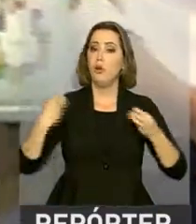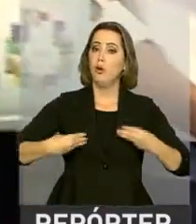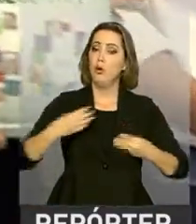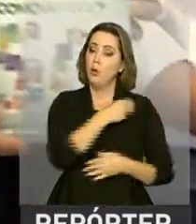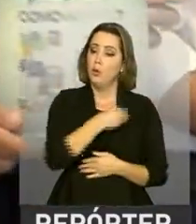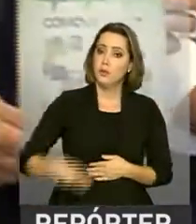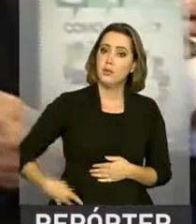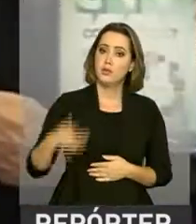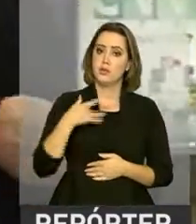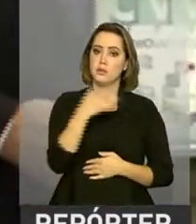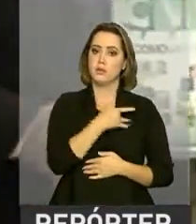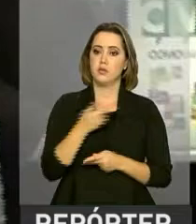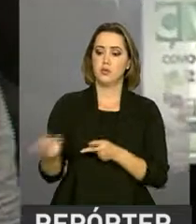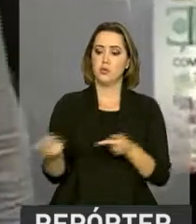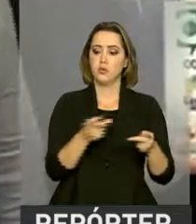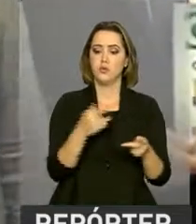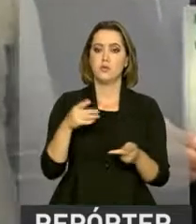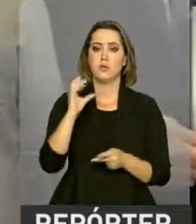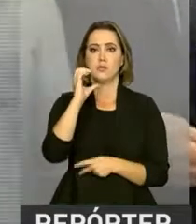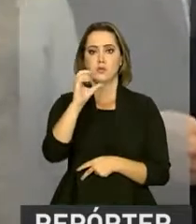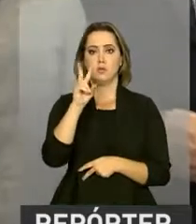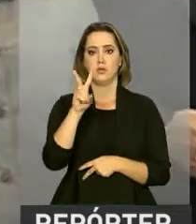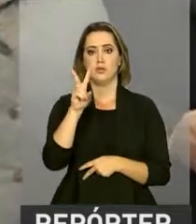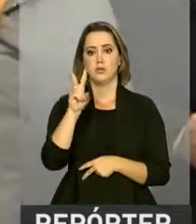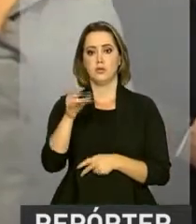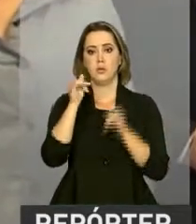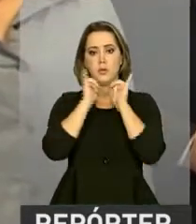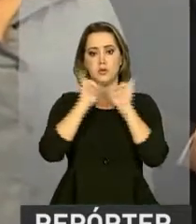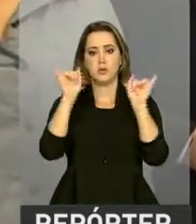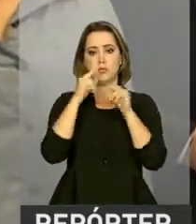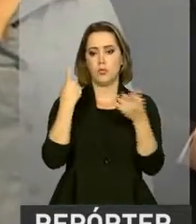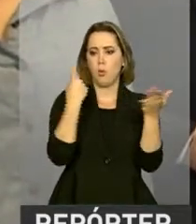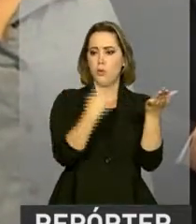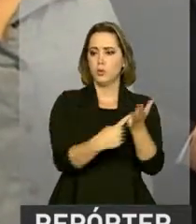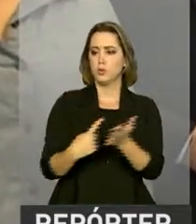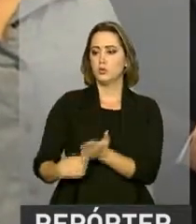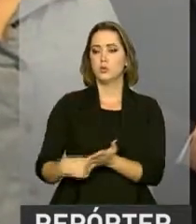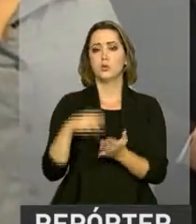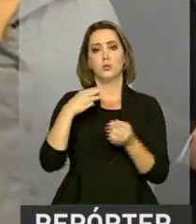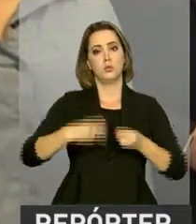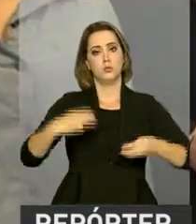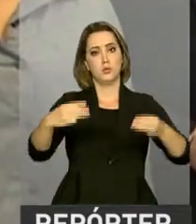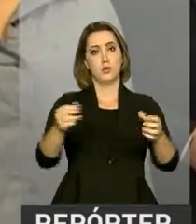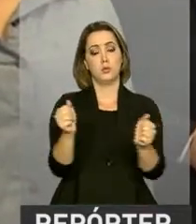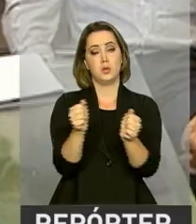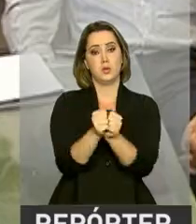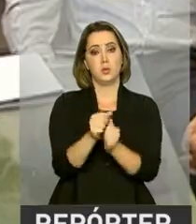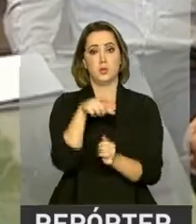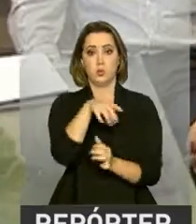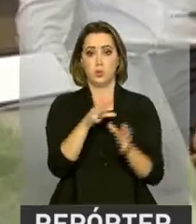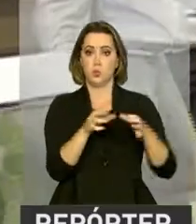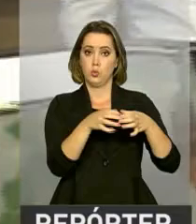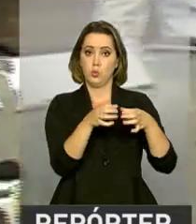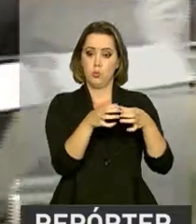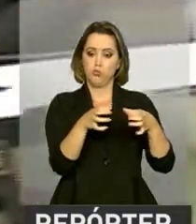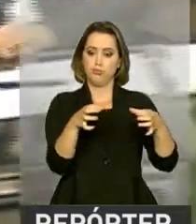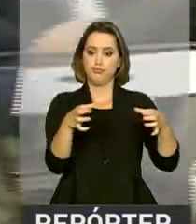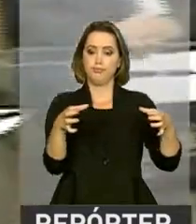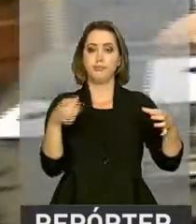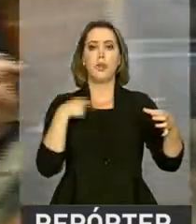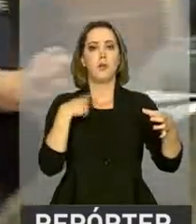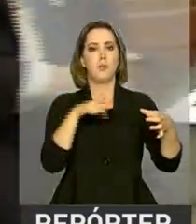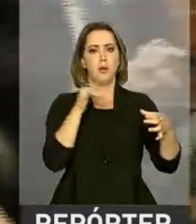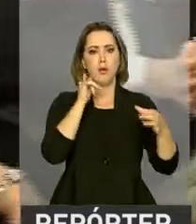barros visitou a sede do cvv em são paulo para anunciar o acordo firmado entre o ministério ea associação para ampliar o serviço